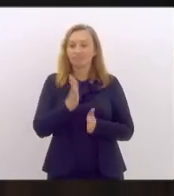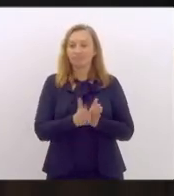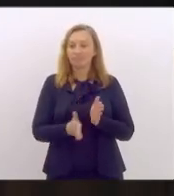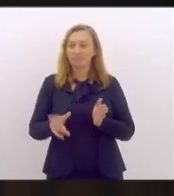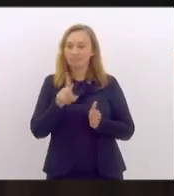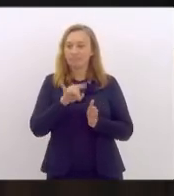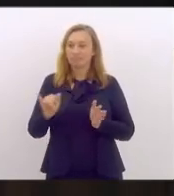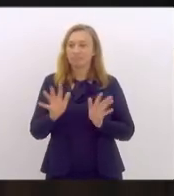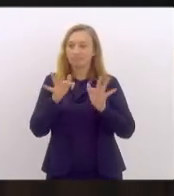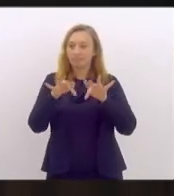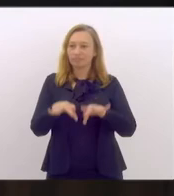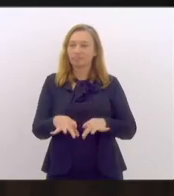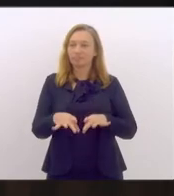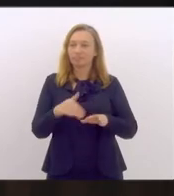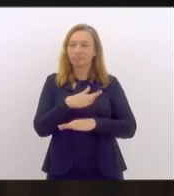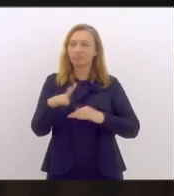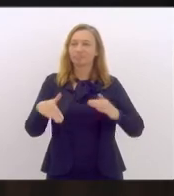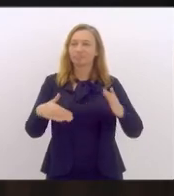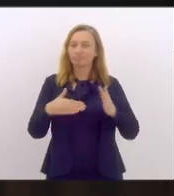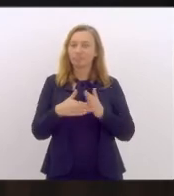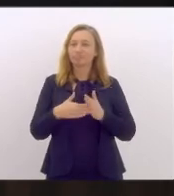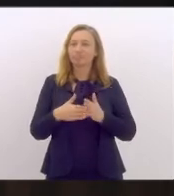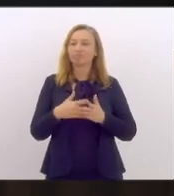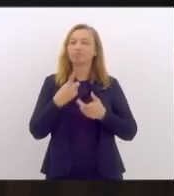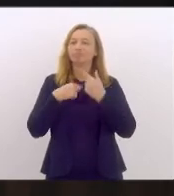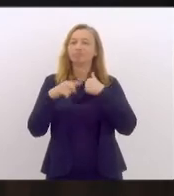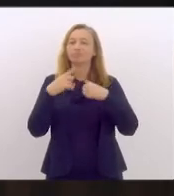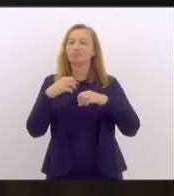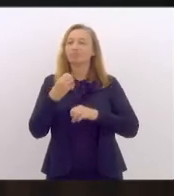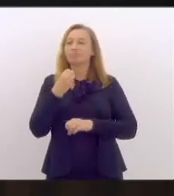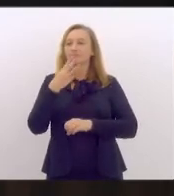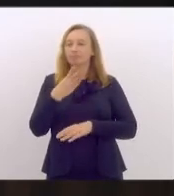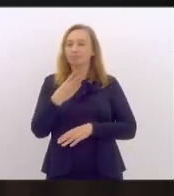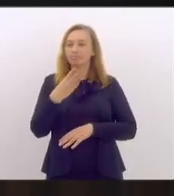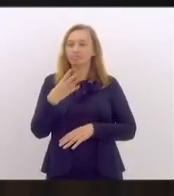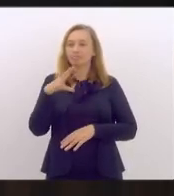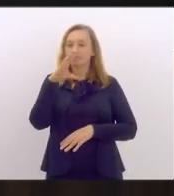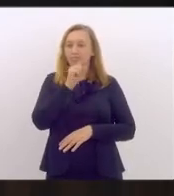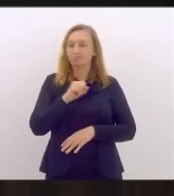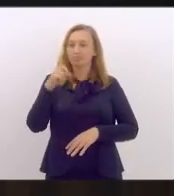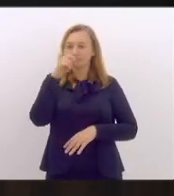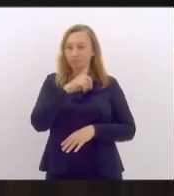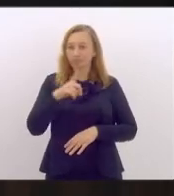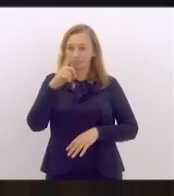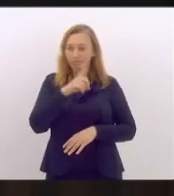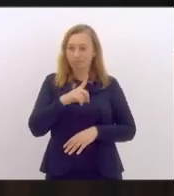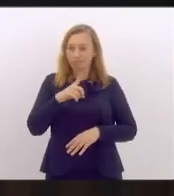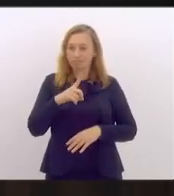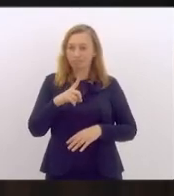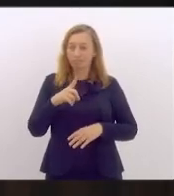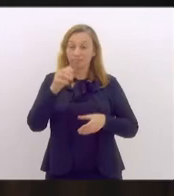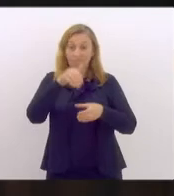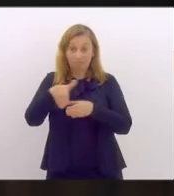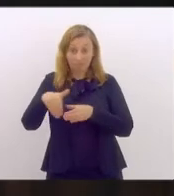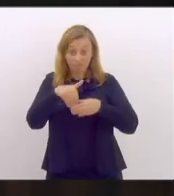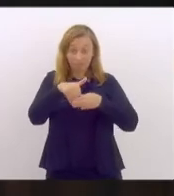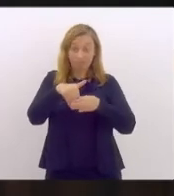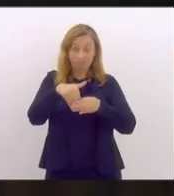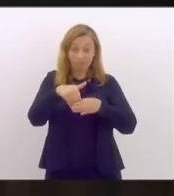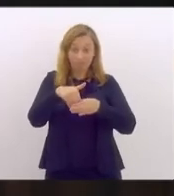ordem do dia a presidência deseja a todas e todos um bom final de semana uma eleição